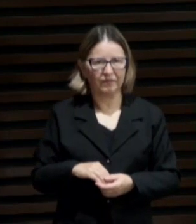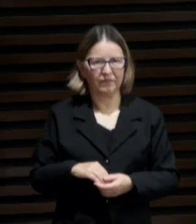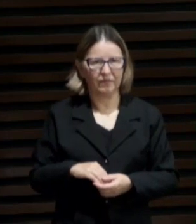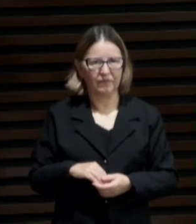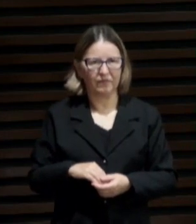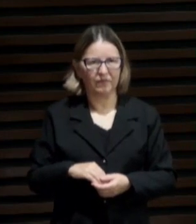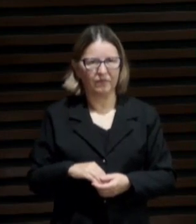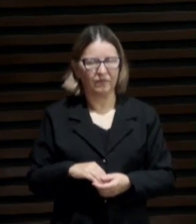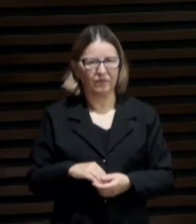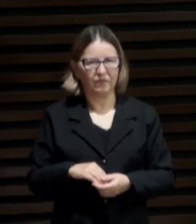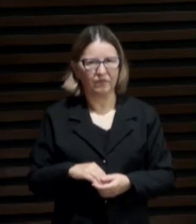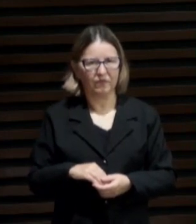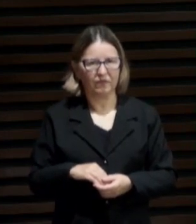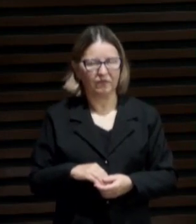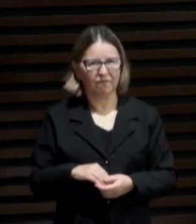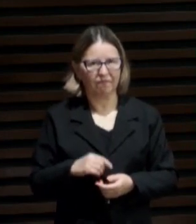uma